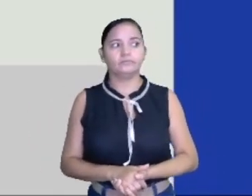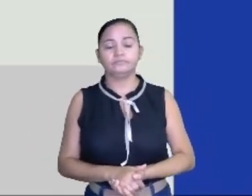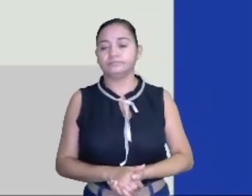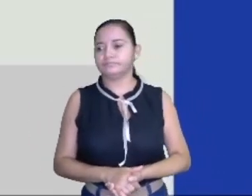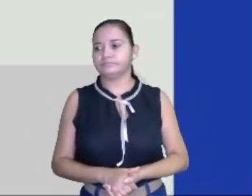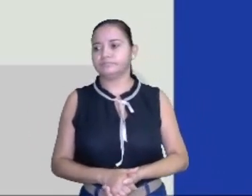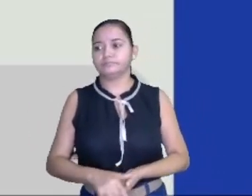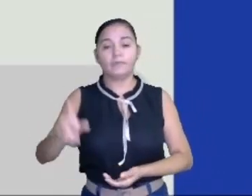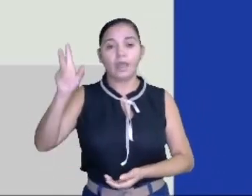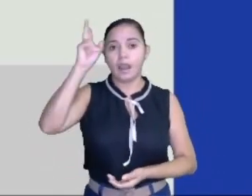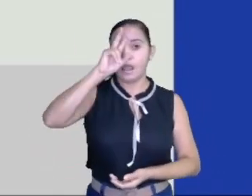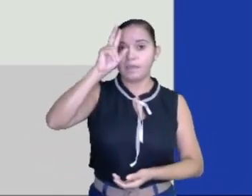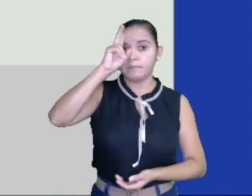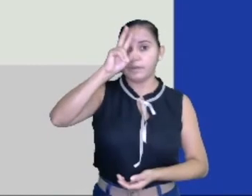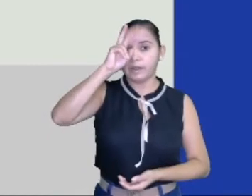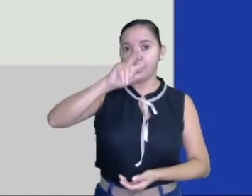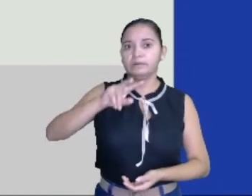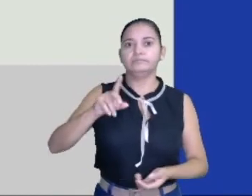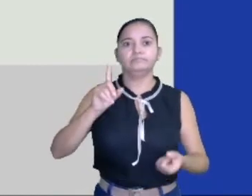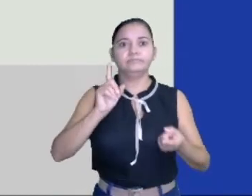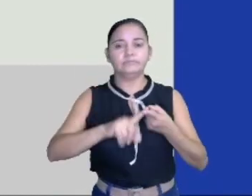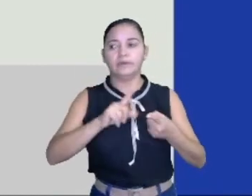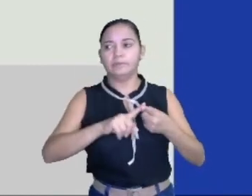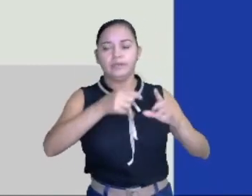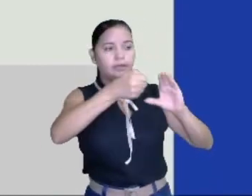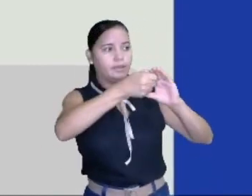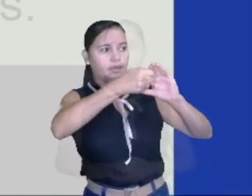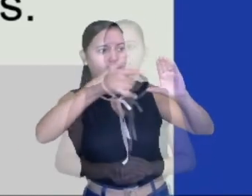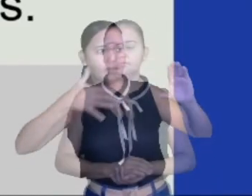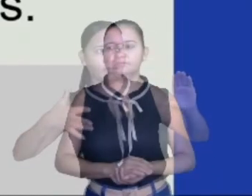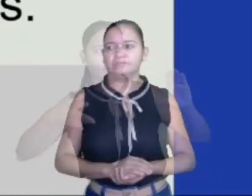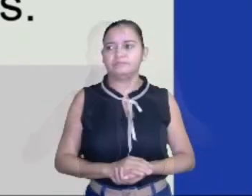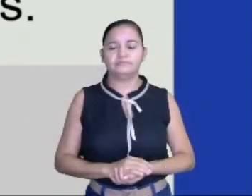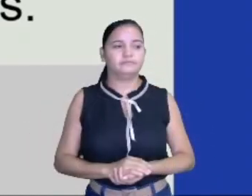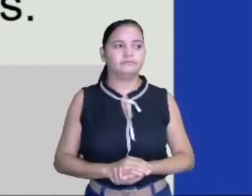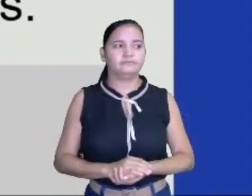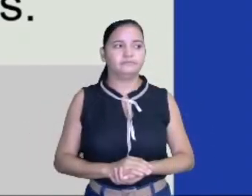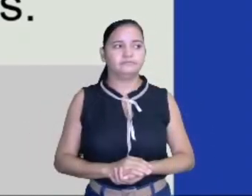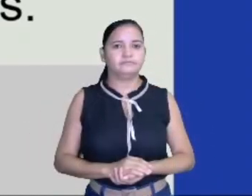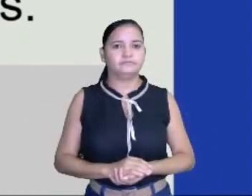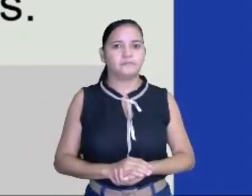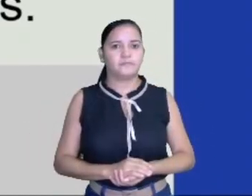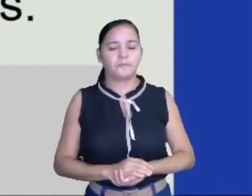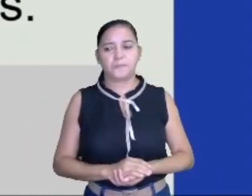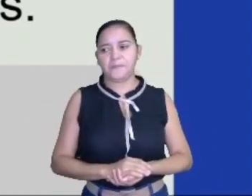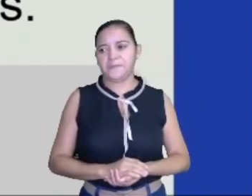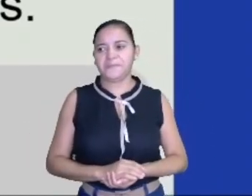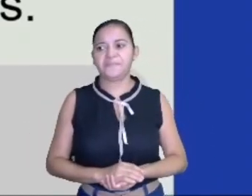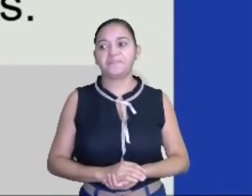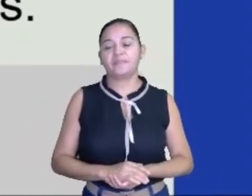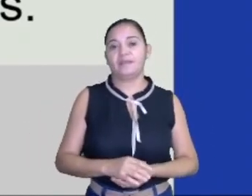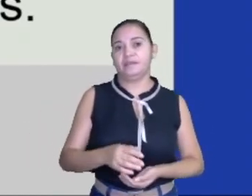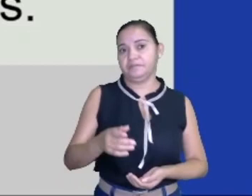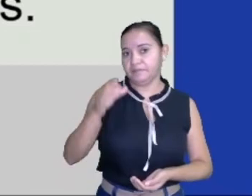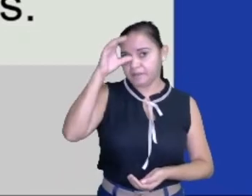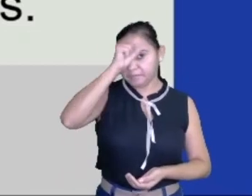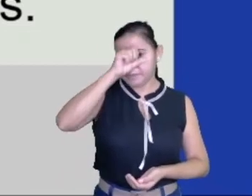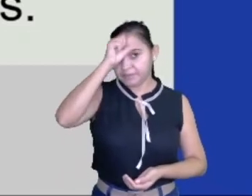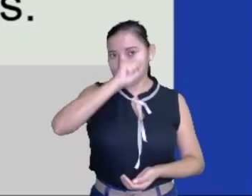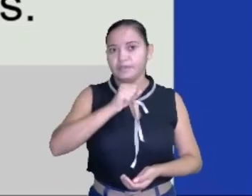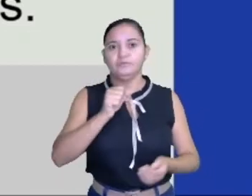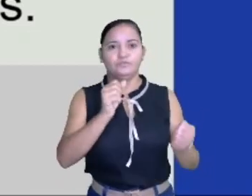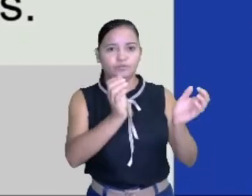grupos sociais, além de ter características principais, vimos que os grupos sociais ainda têm